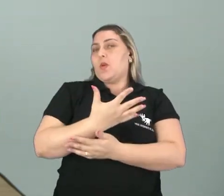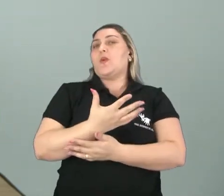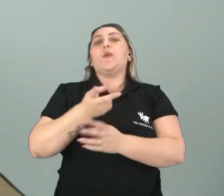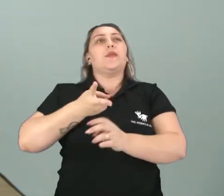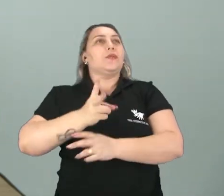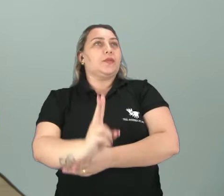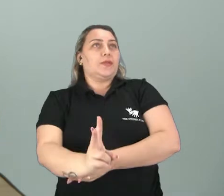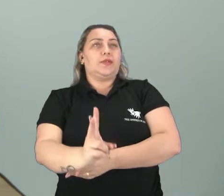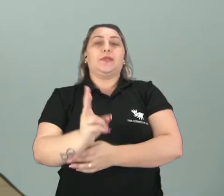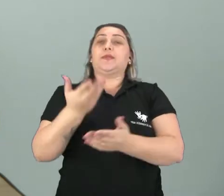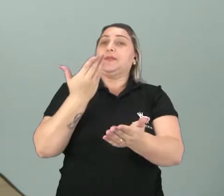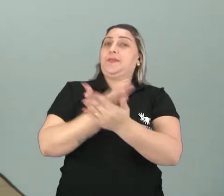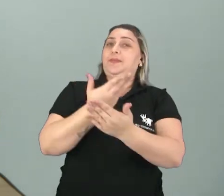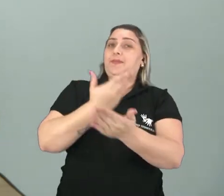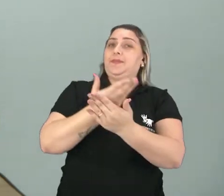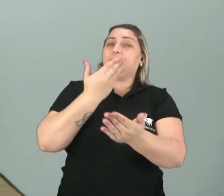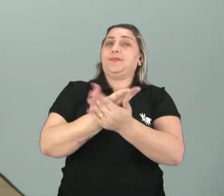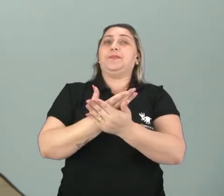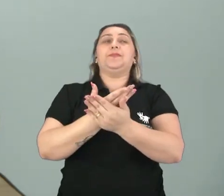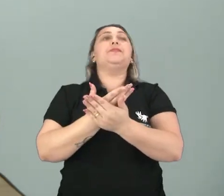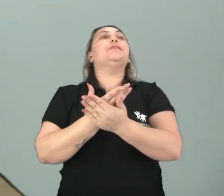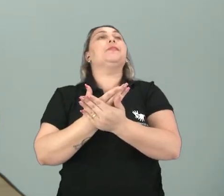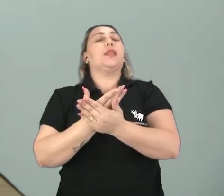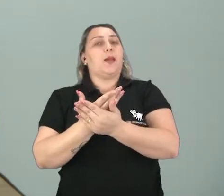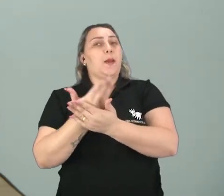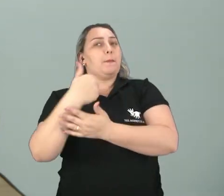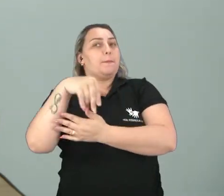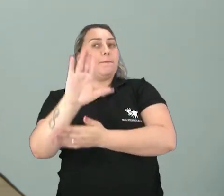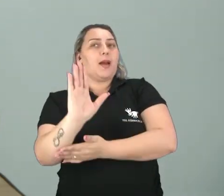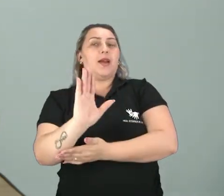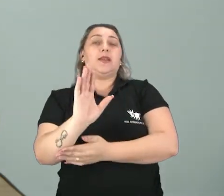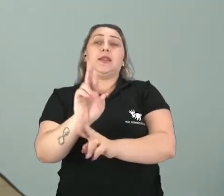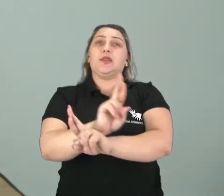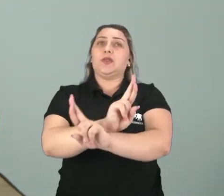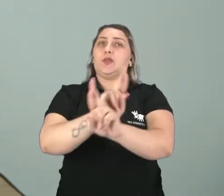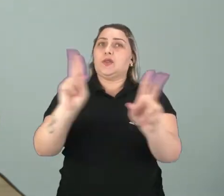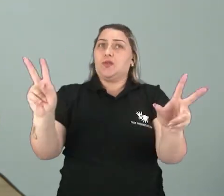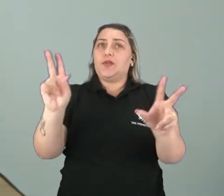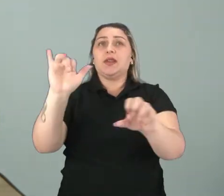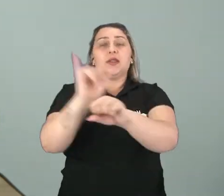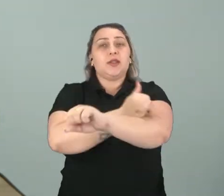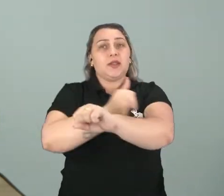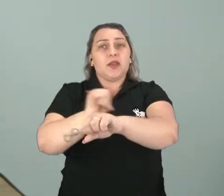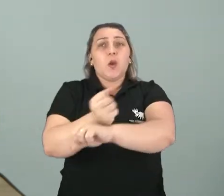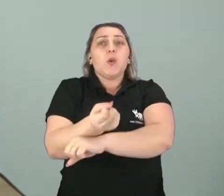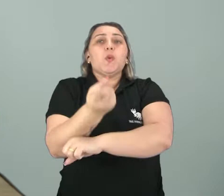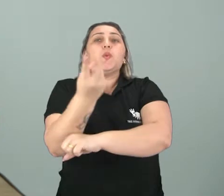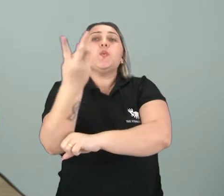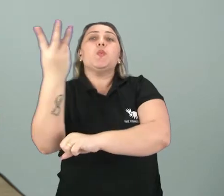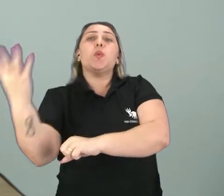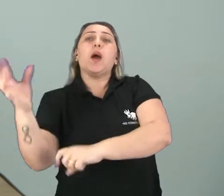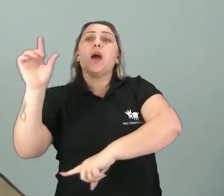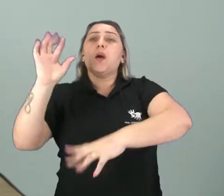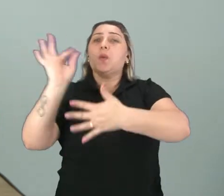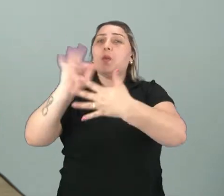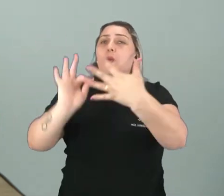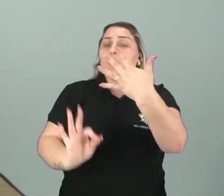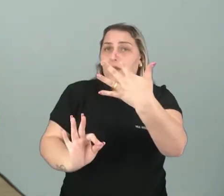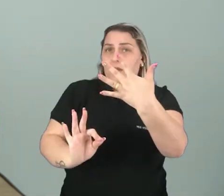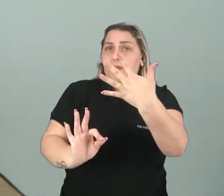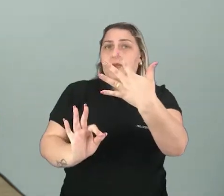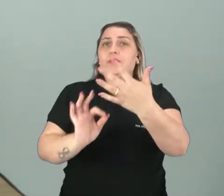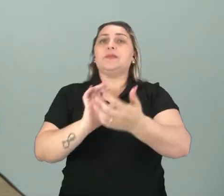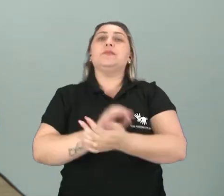vamos dar continuidade na nossa aula e estudarmos um pouquinho mais sobre diferentes estratégias de quantificar elementos de uma